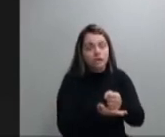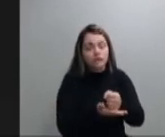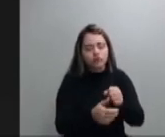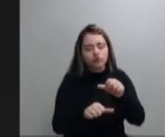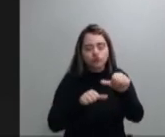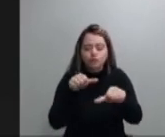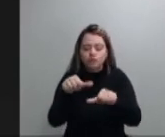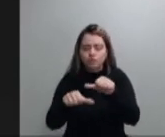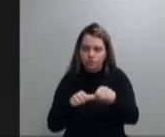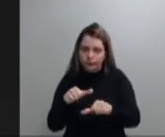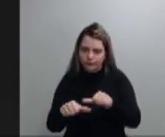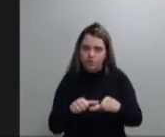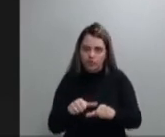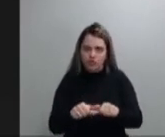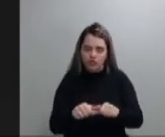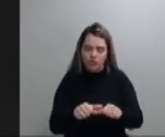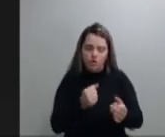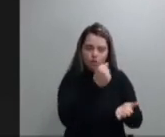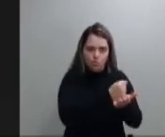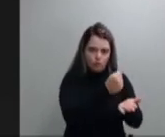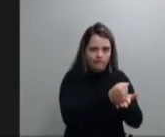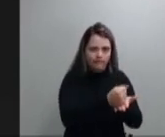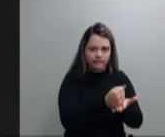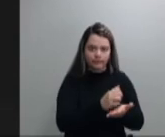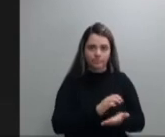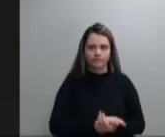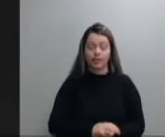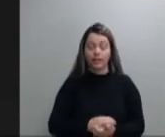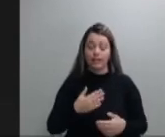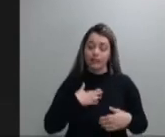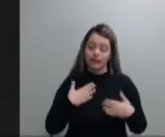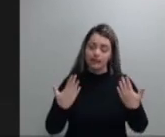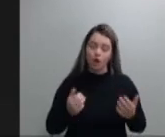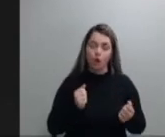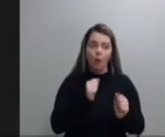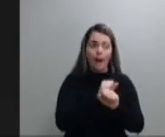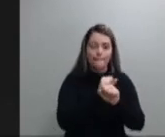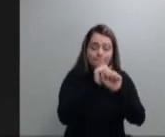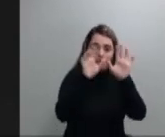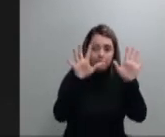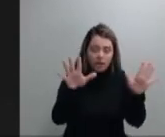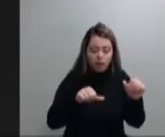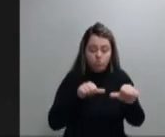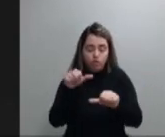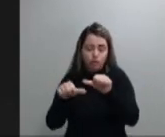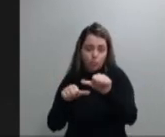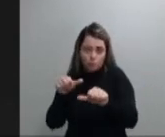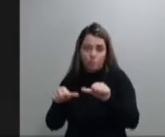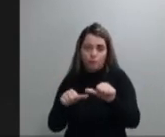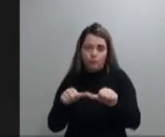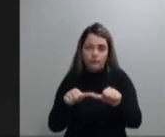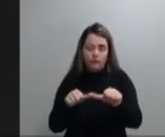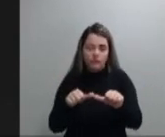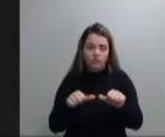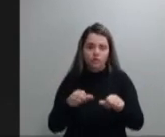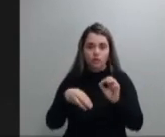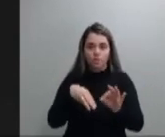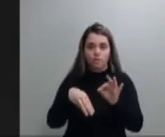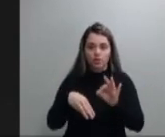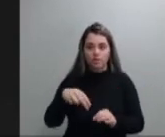então como notam já estou abrindo divergência em relação ao ministro Napoleão que é o relator